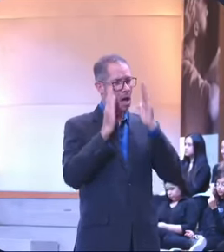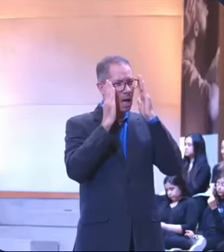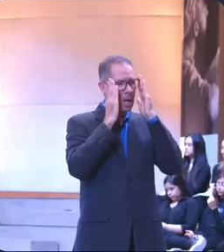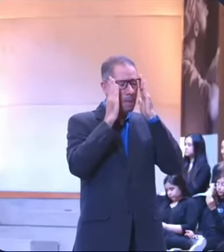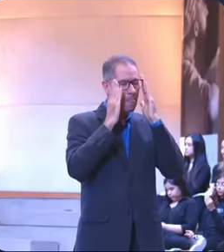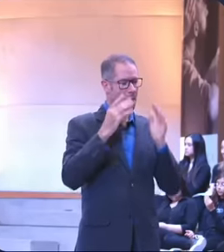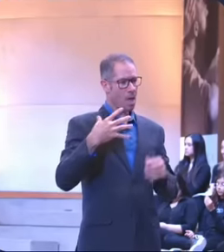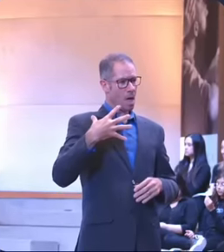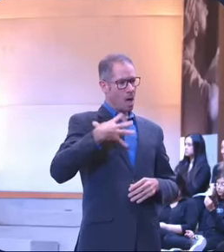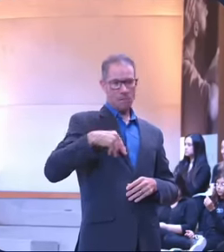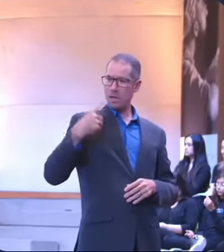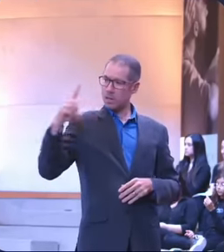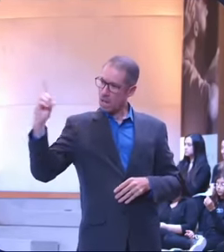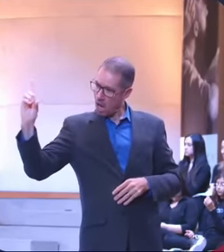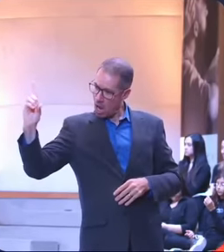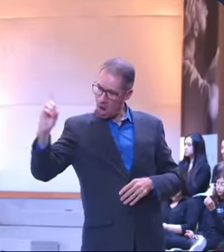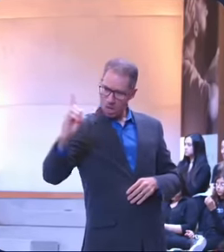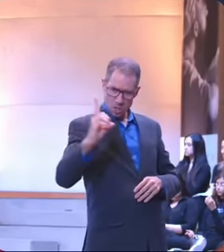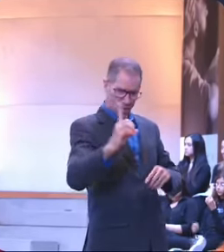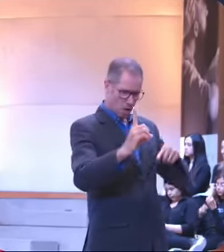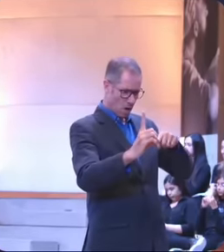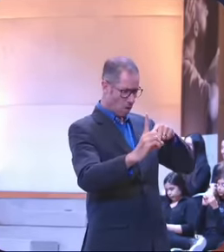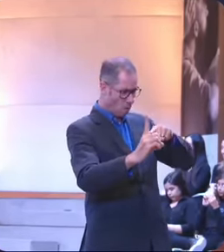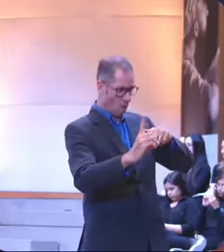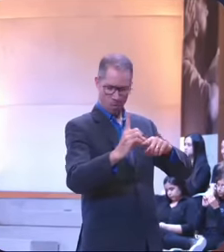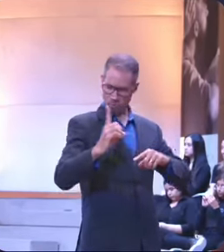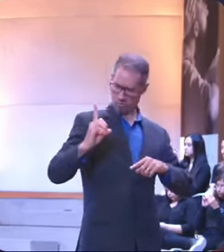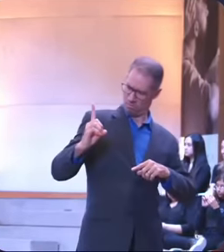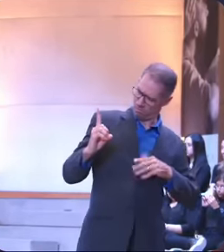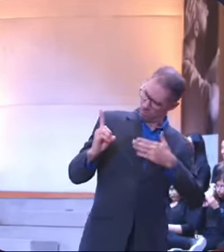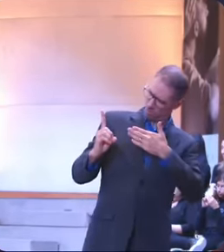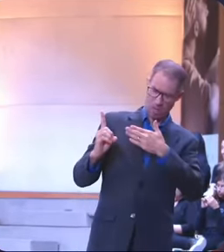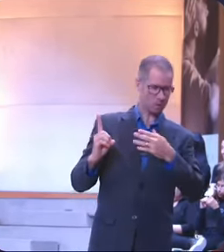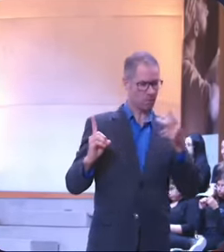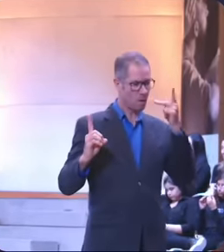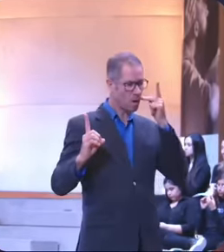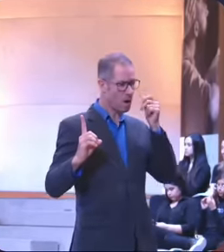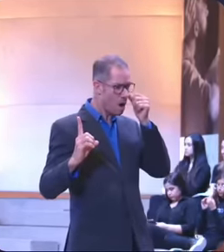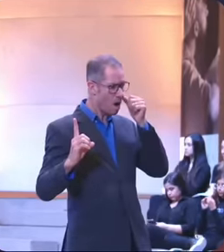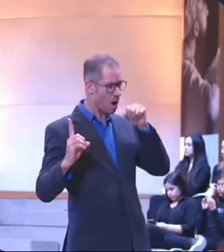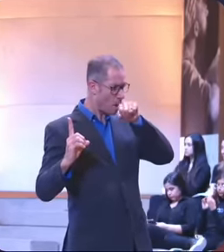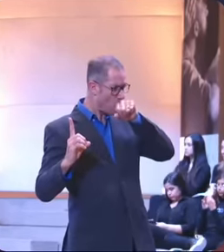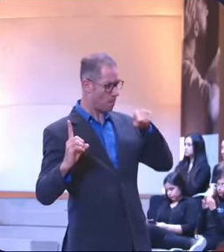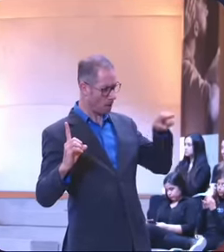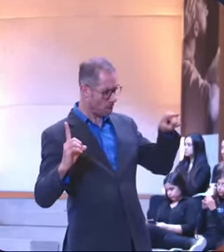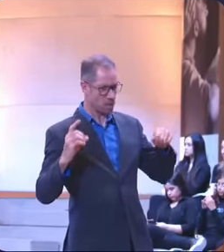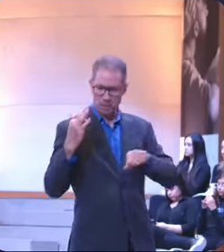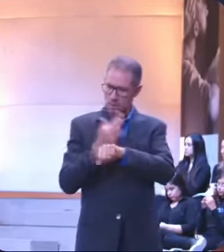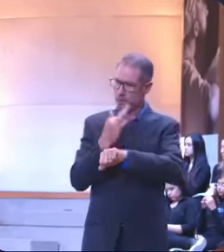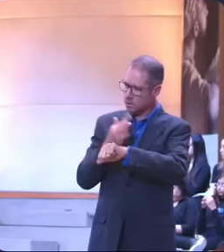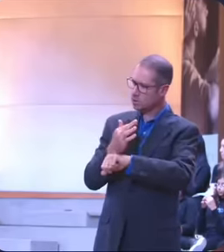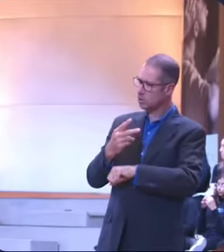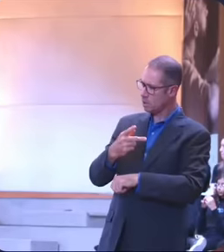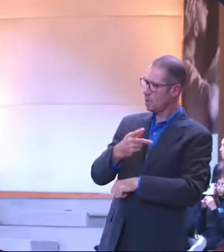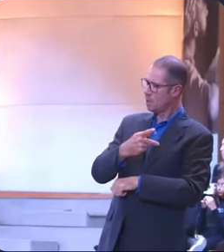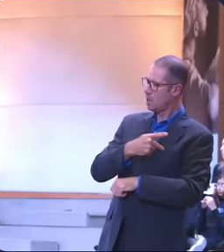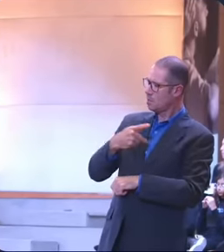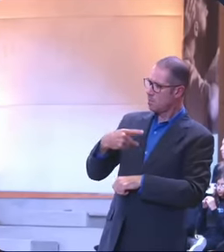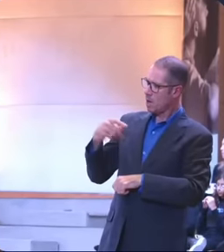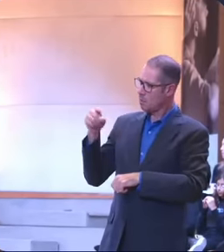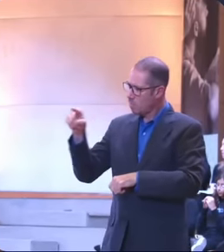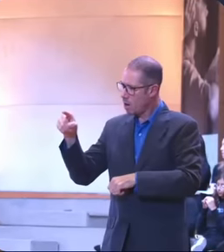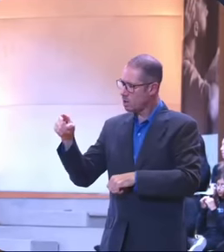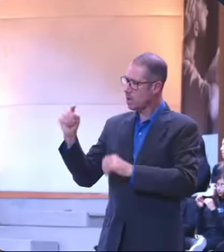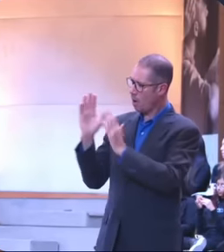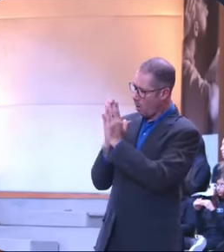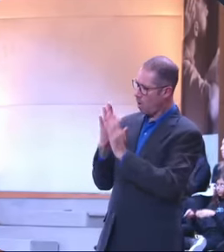A filha dela chegou do meu lado, porque a mãe estava lá insistindo, e disse: pastor, é, minha mãe quer que o senhor ore